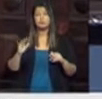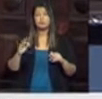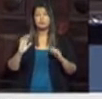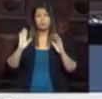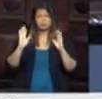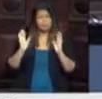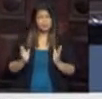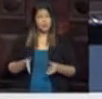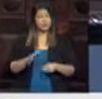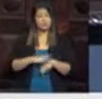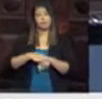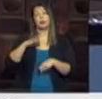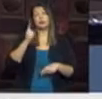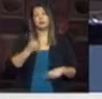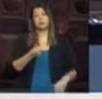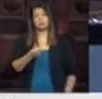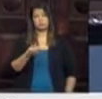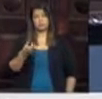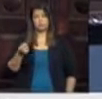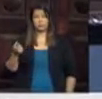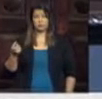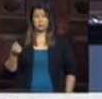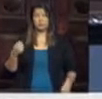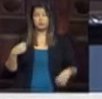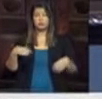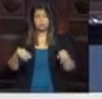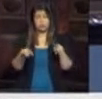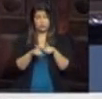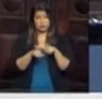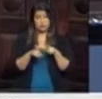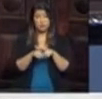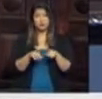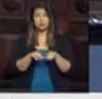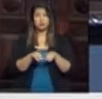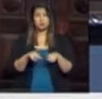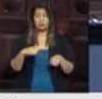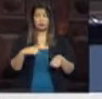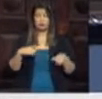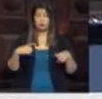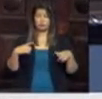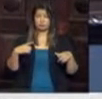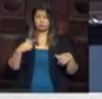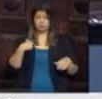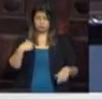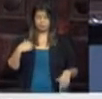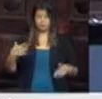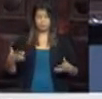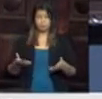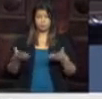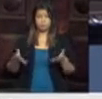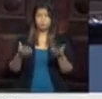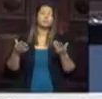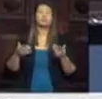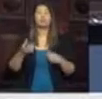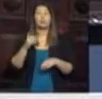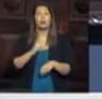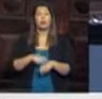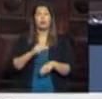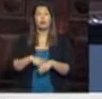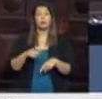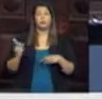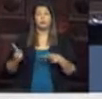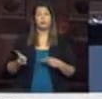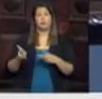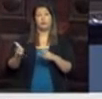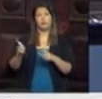de 200. E, em tese, incentivo por tempo indeterminado não é para ter,